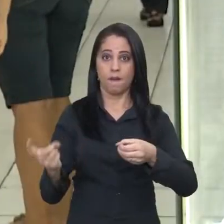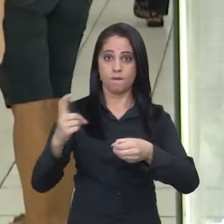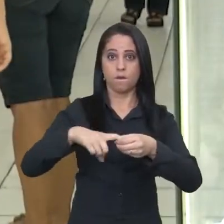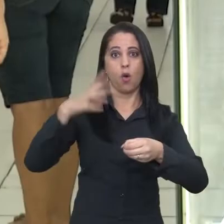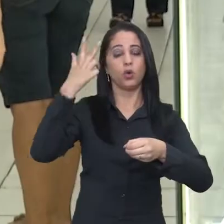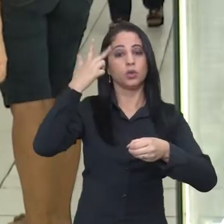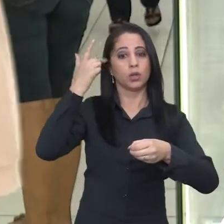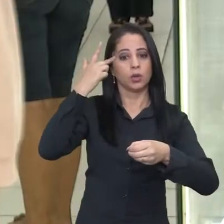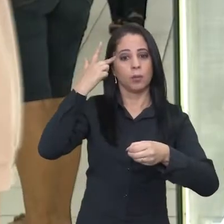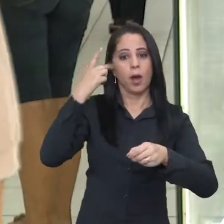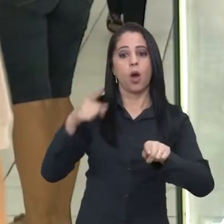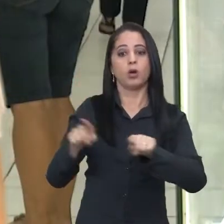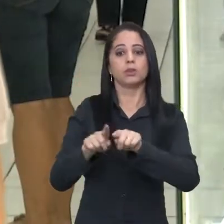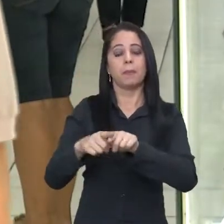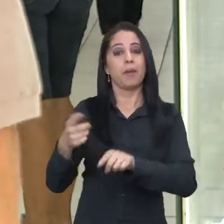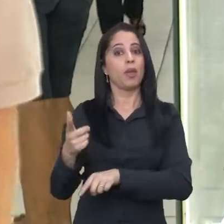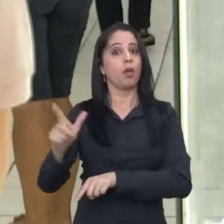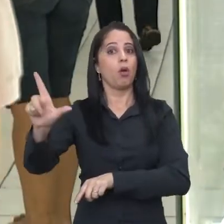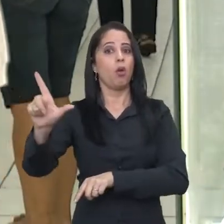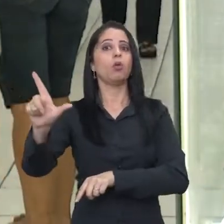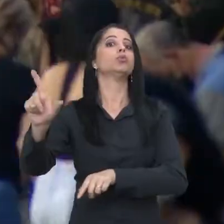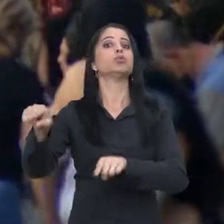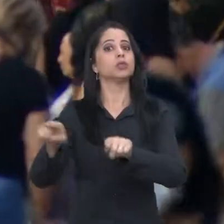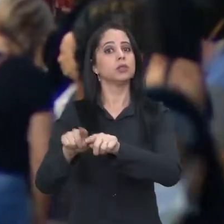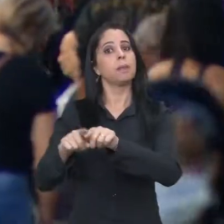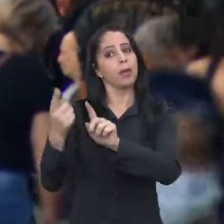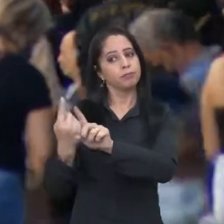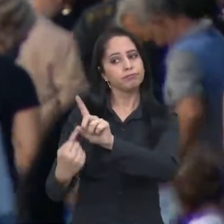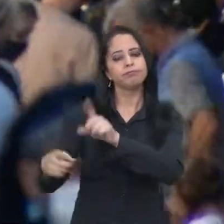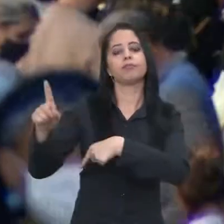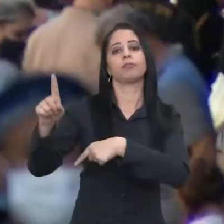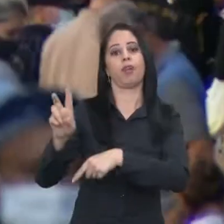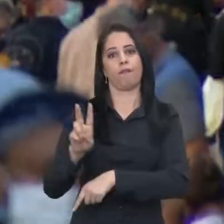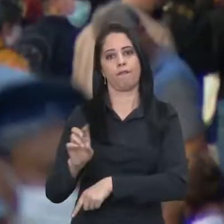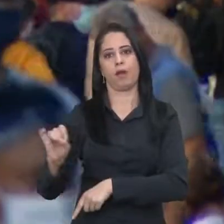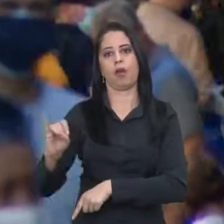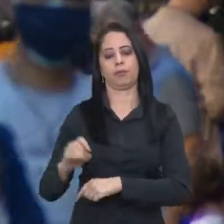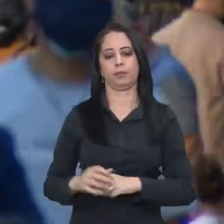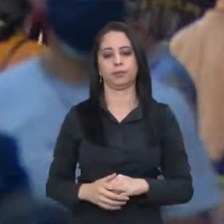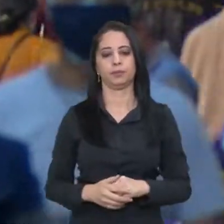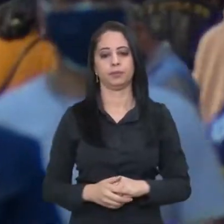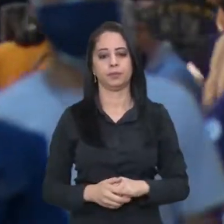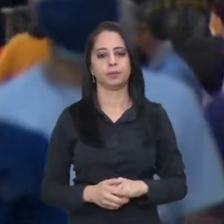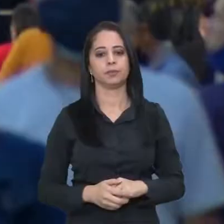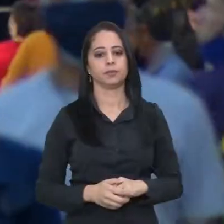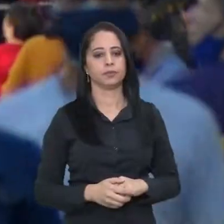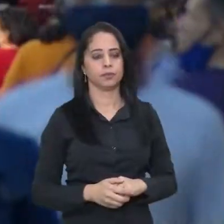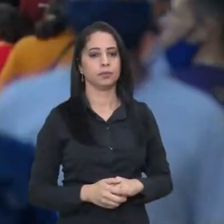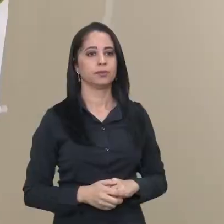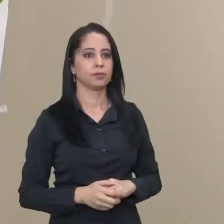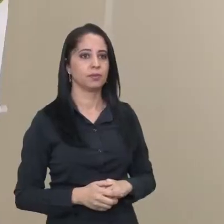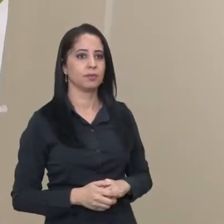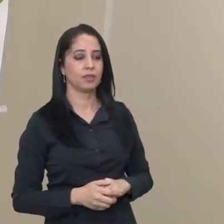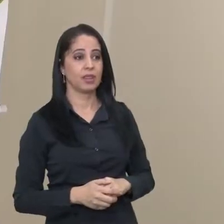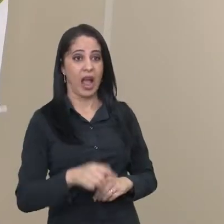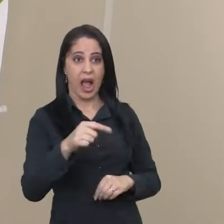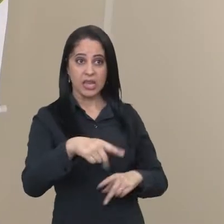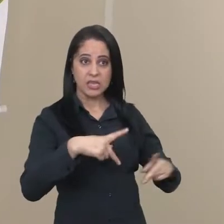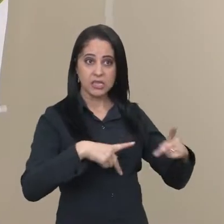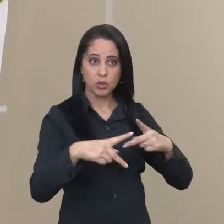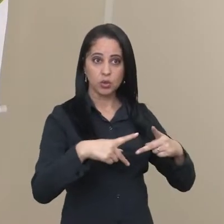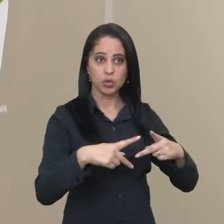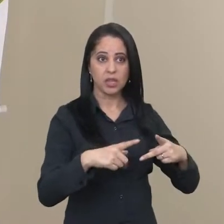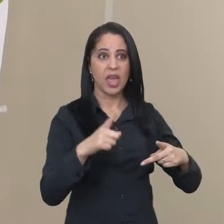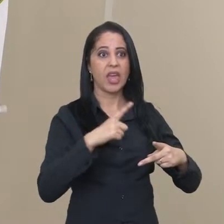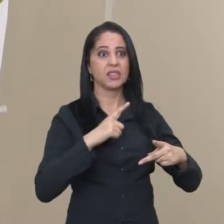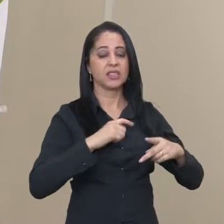outros ramos da economia também sejam beneficiados, gerando renda e oportunidades para todo o município. São José dos Campos está com uma